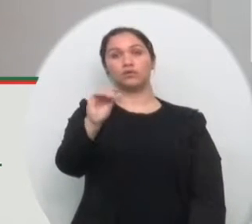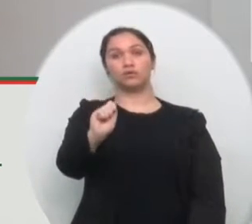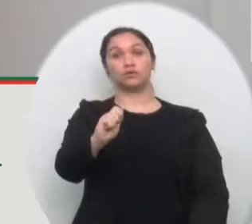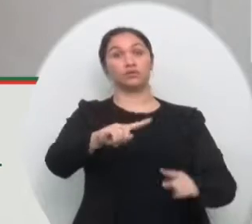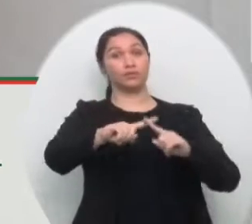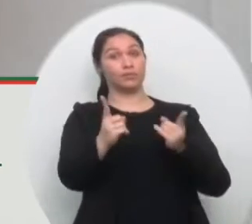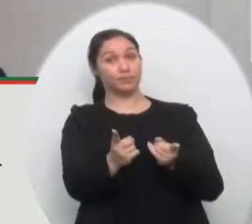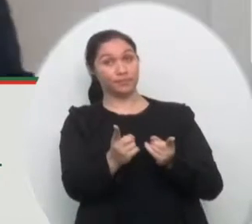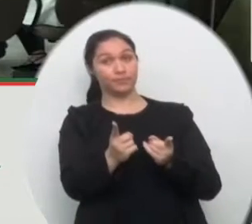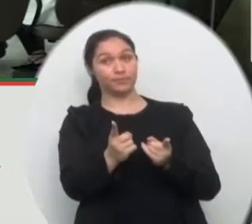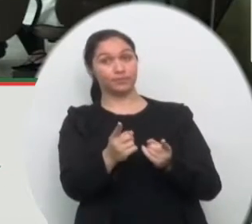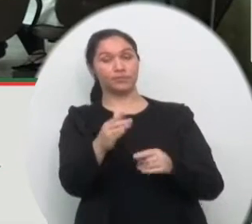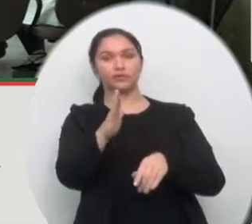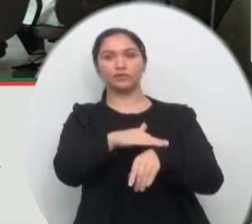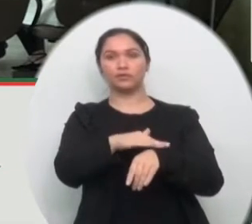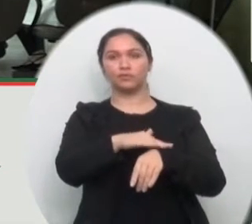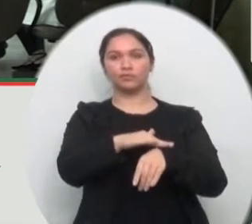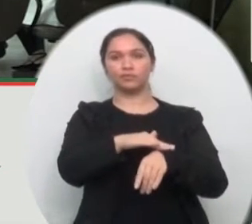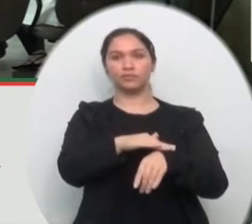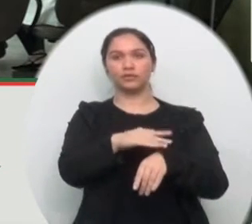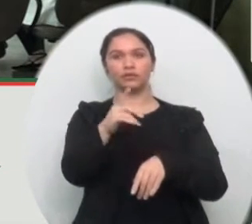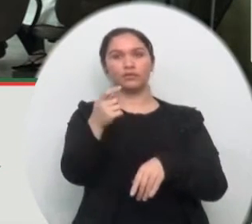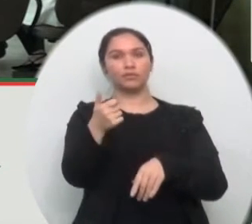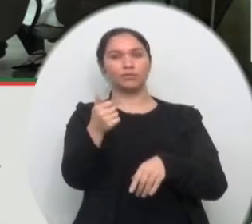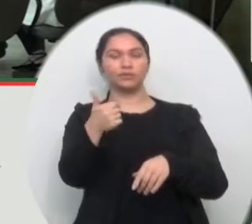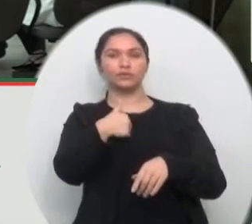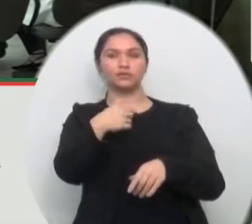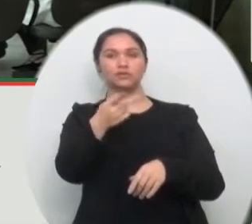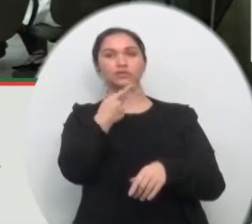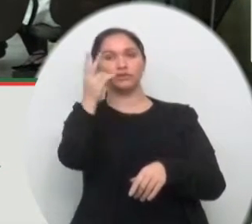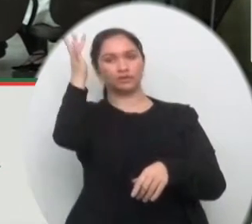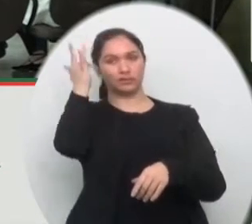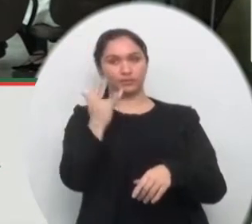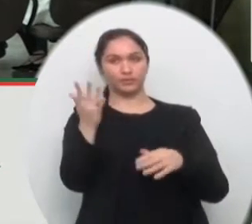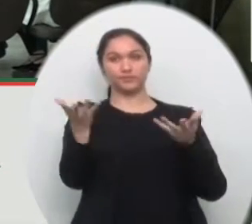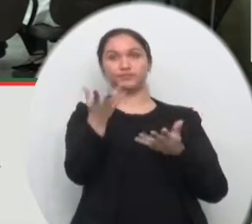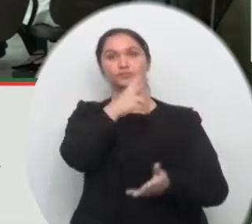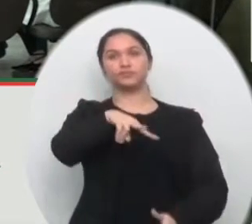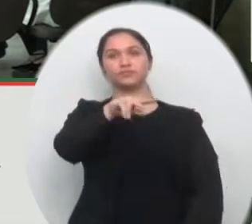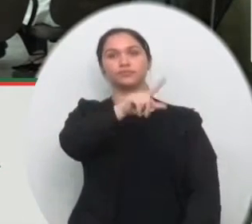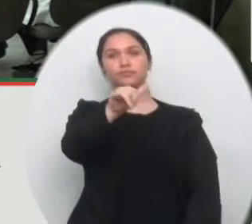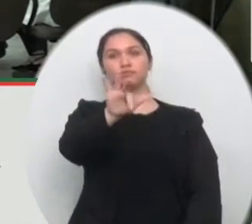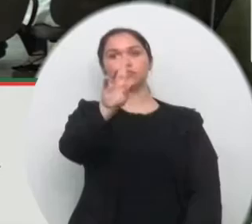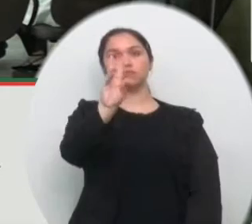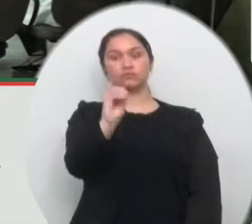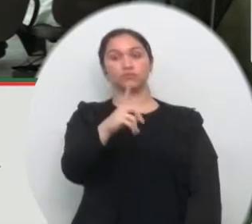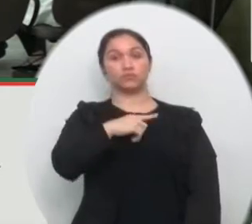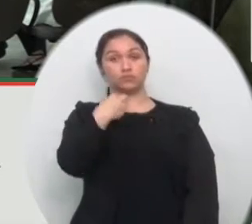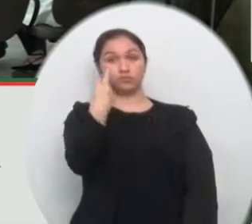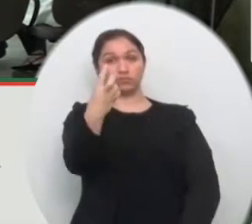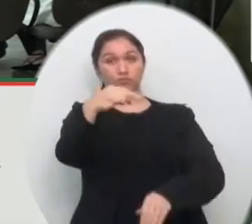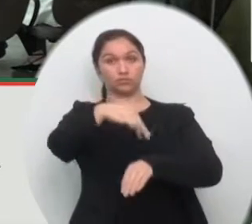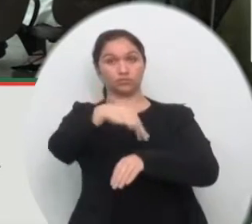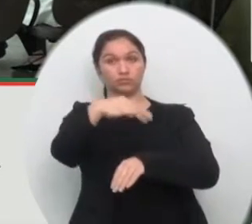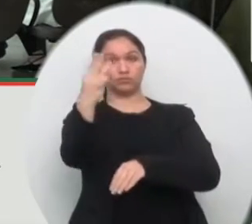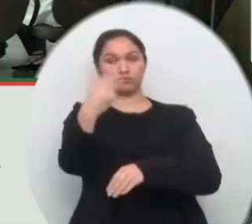Obrigado, senhor presidente. Com a palavra, o vereador Zairo Casagrande. Vossa Excelência dispõe de 2 minutos e meio.